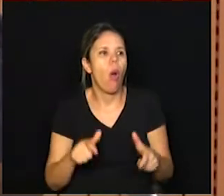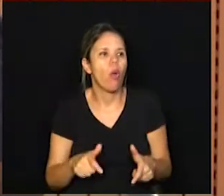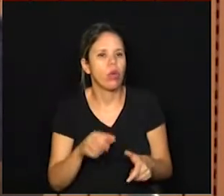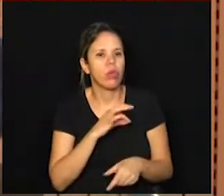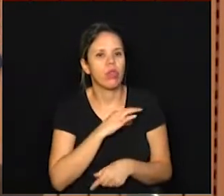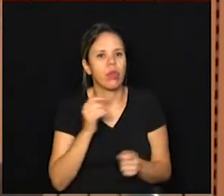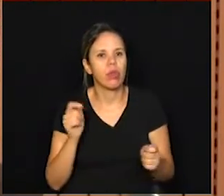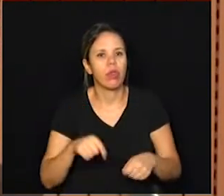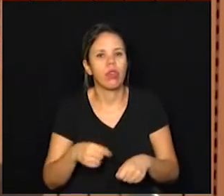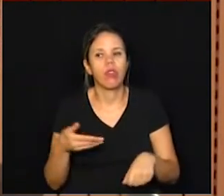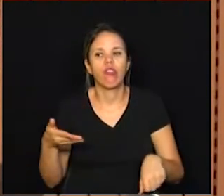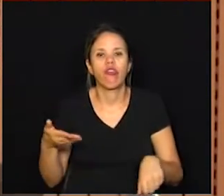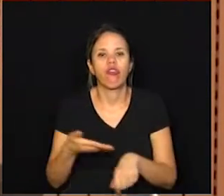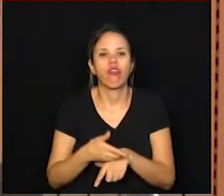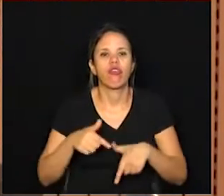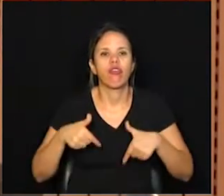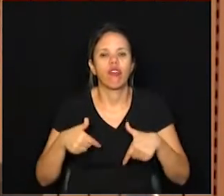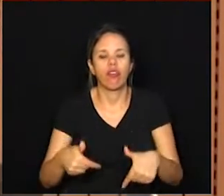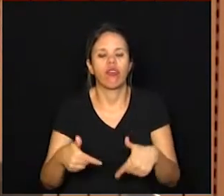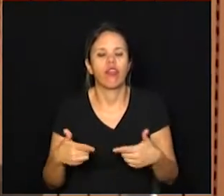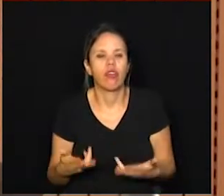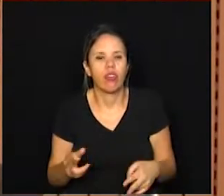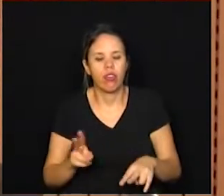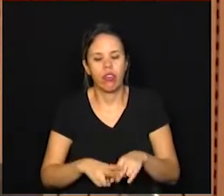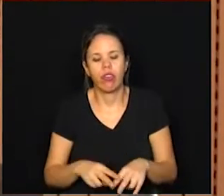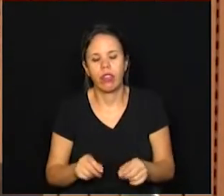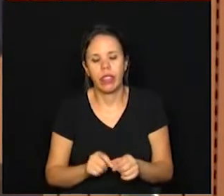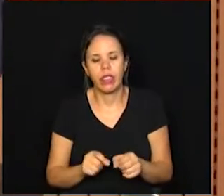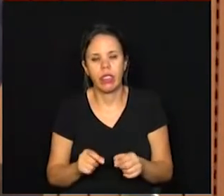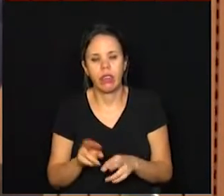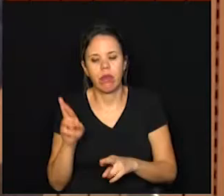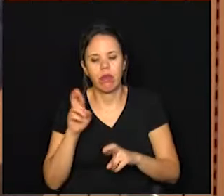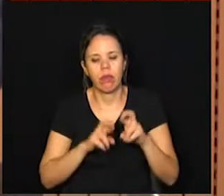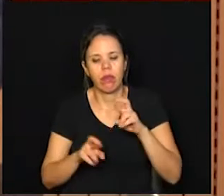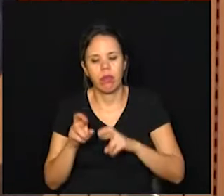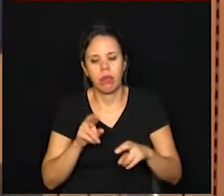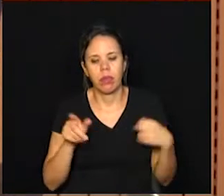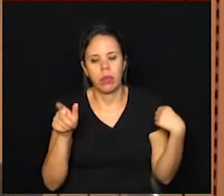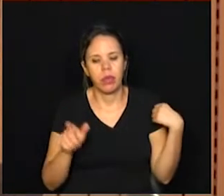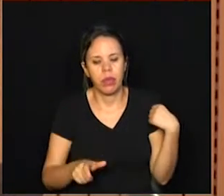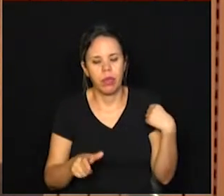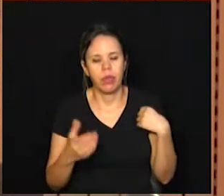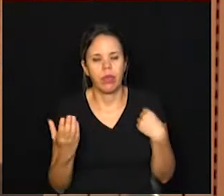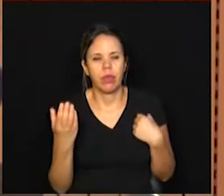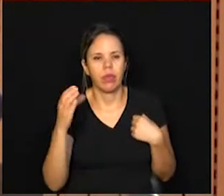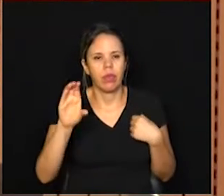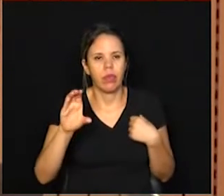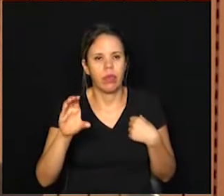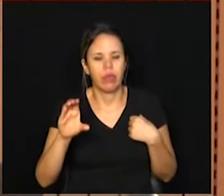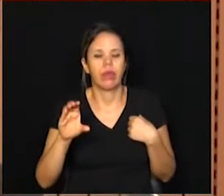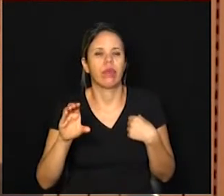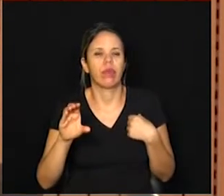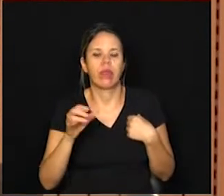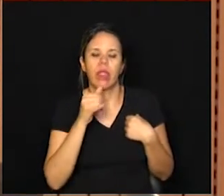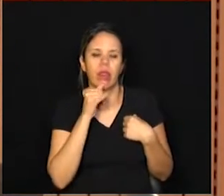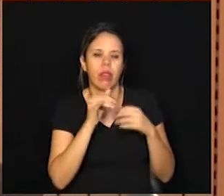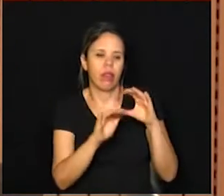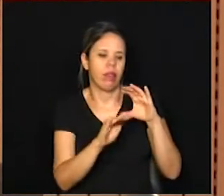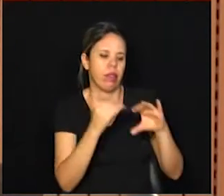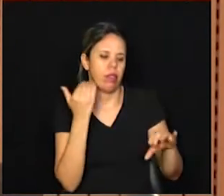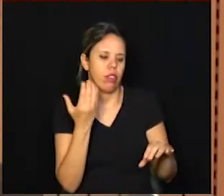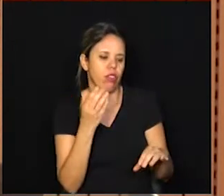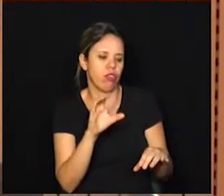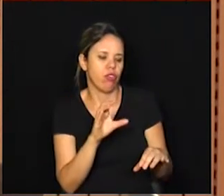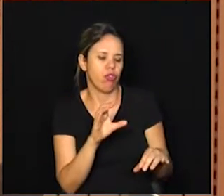combater? Se checar aquele que colocou uma notícia, ele recebeu lá a notícia falsa